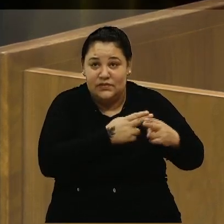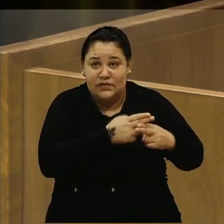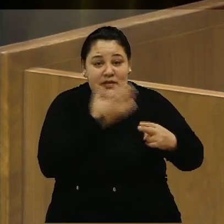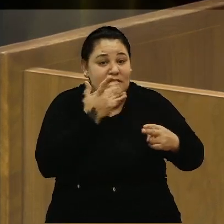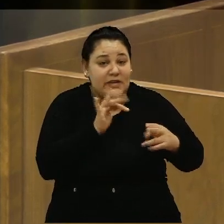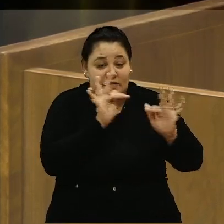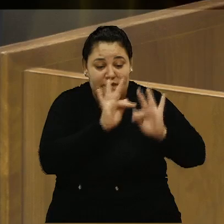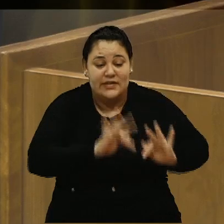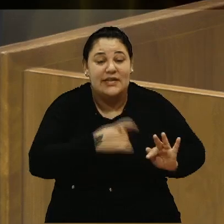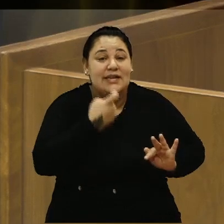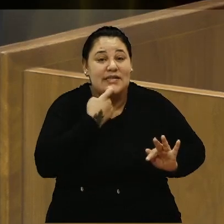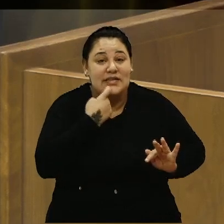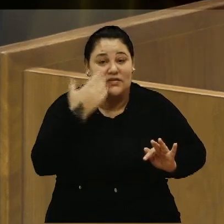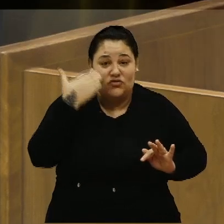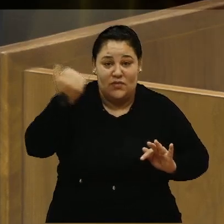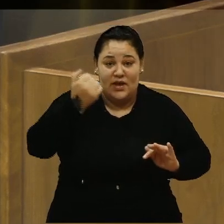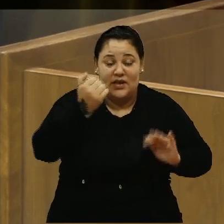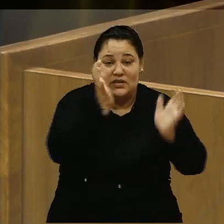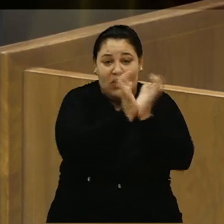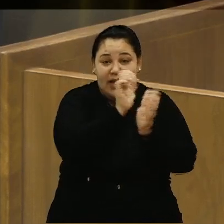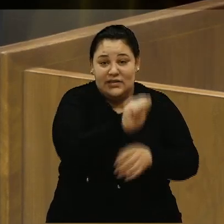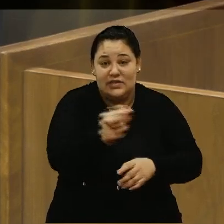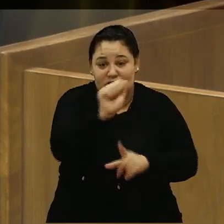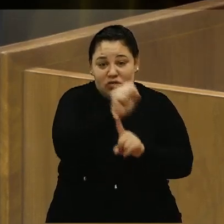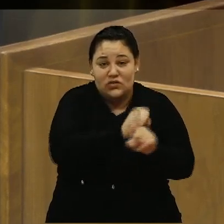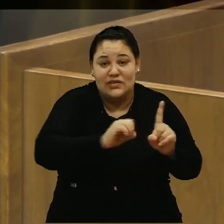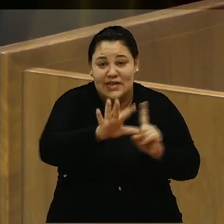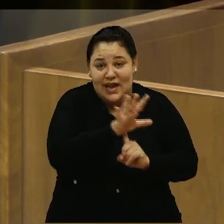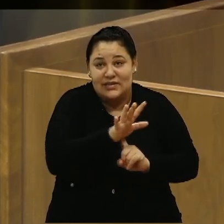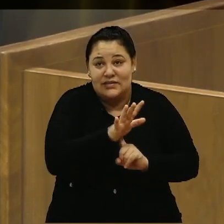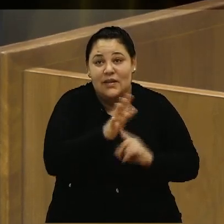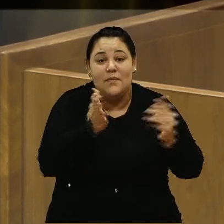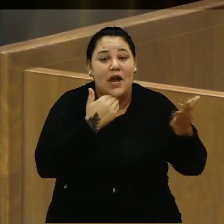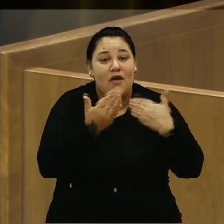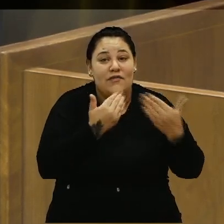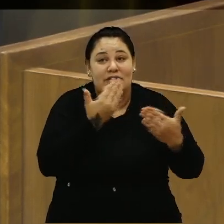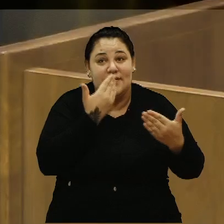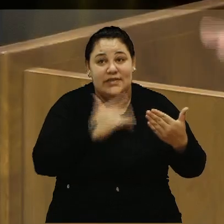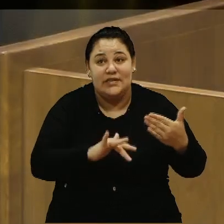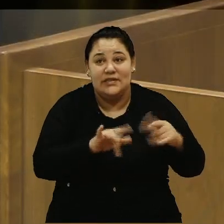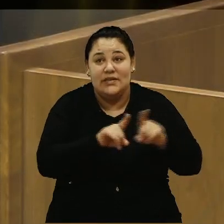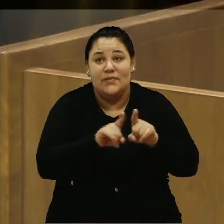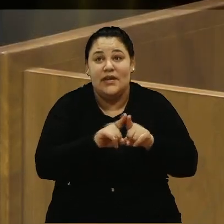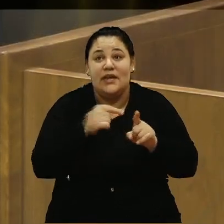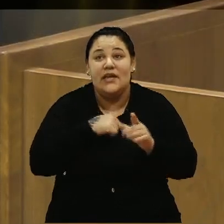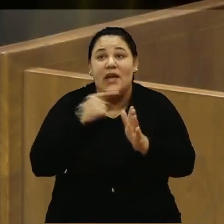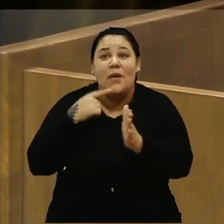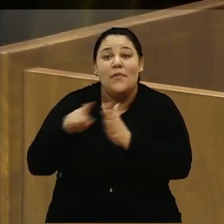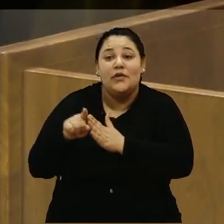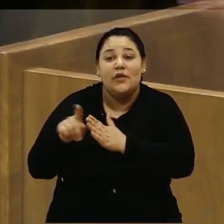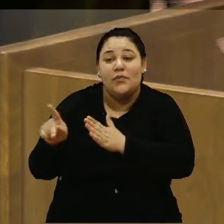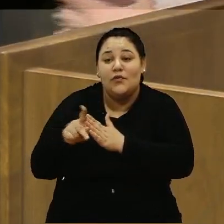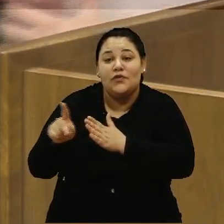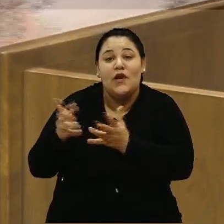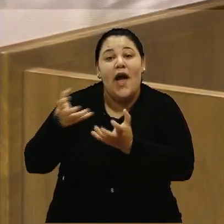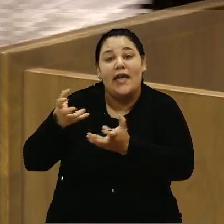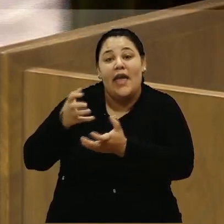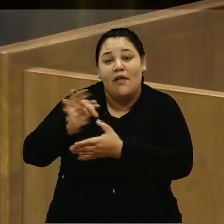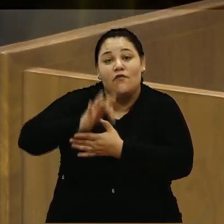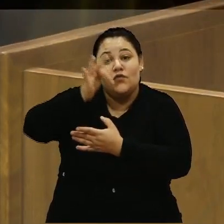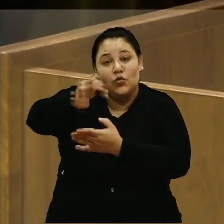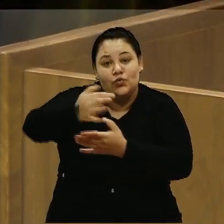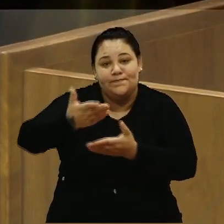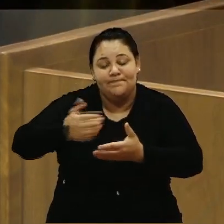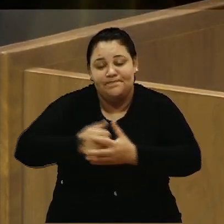sexta-feira. Fui convidada pelas colegas assistentes sociais para conversar com as crianças e perguntei sobre as profissões que elas pensavam para o